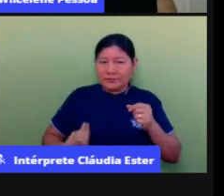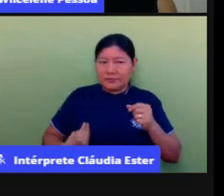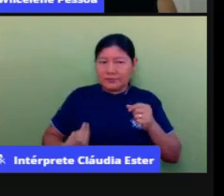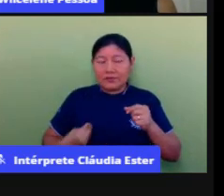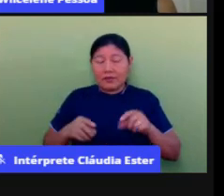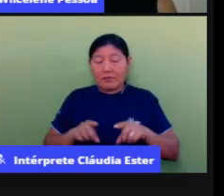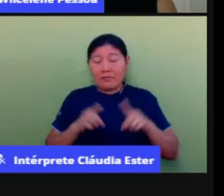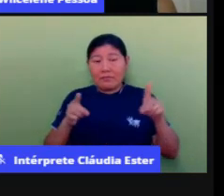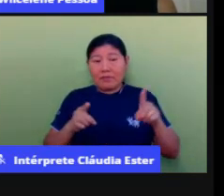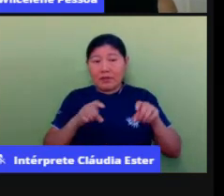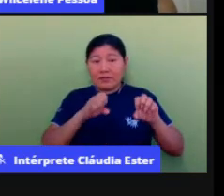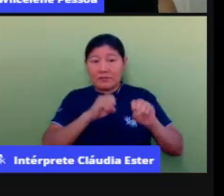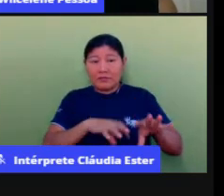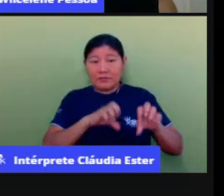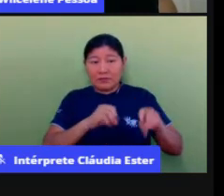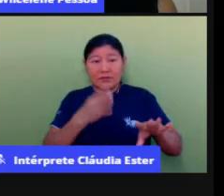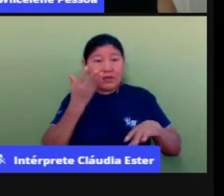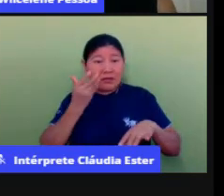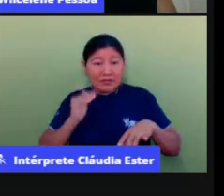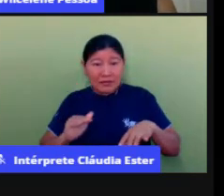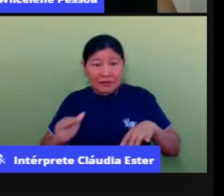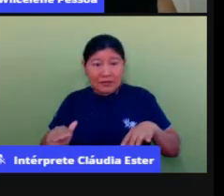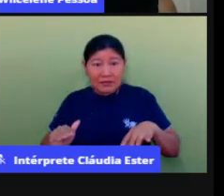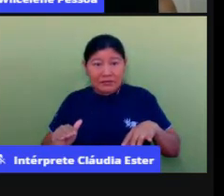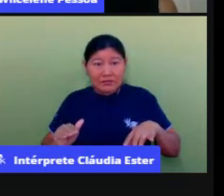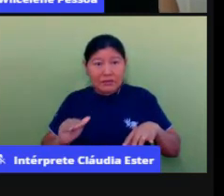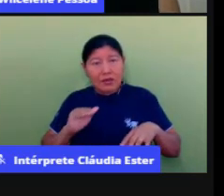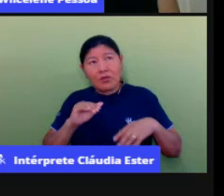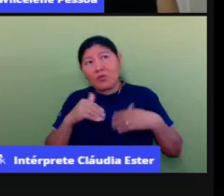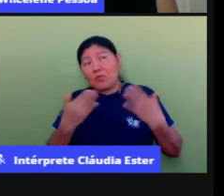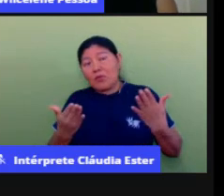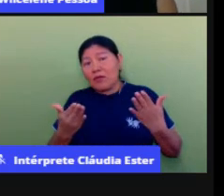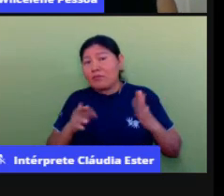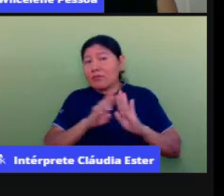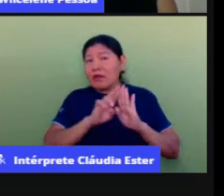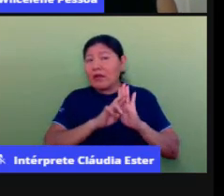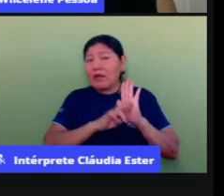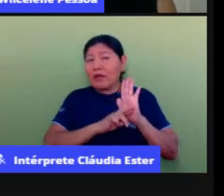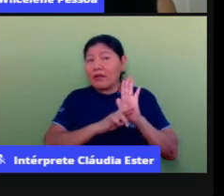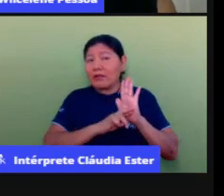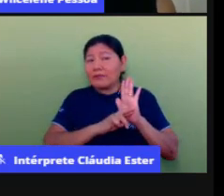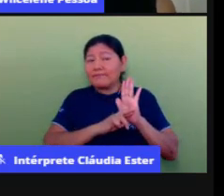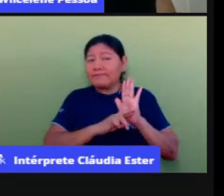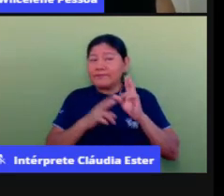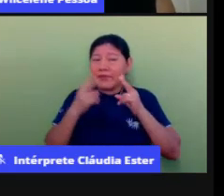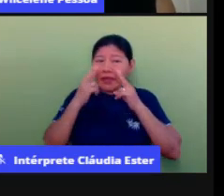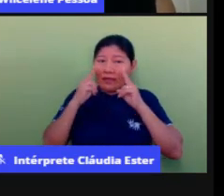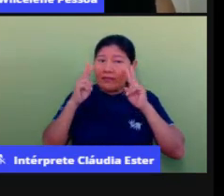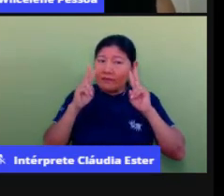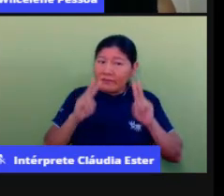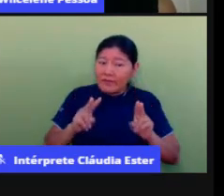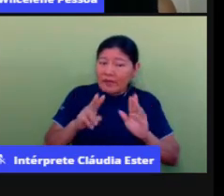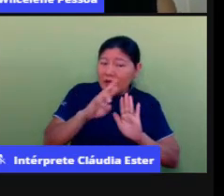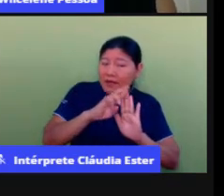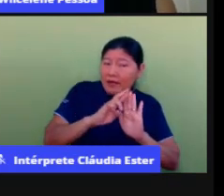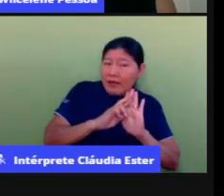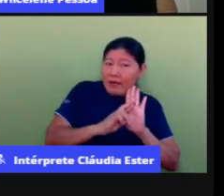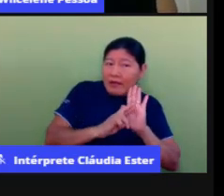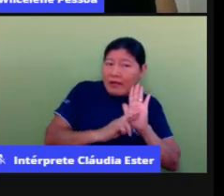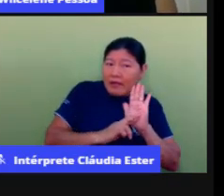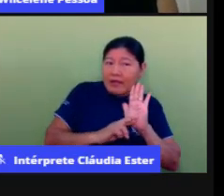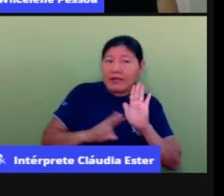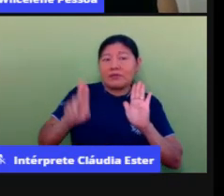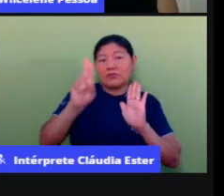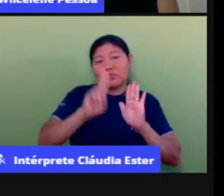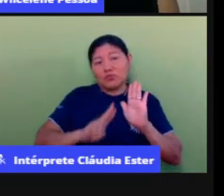infantil, uma das relevâncias é levar em conta as orientações pediátricas pertinentes quanto ao uso das tecnologias